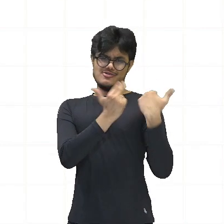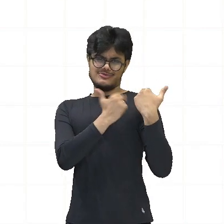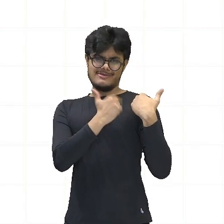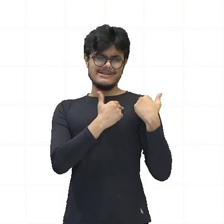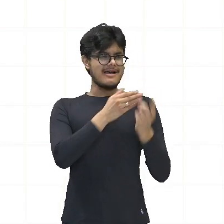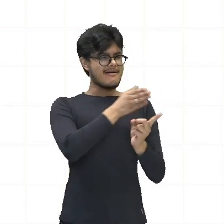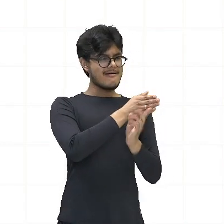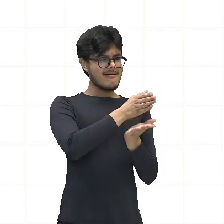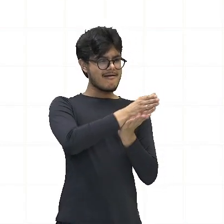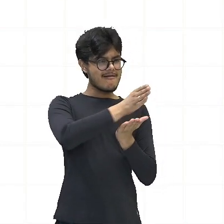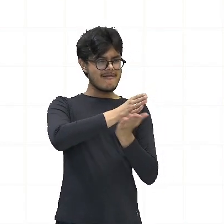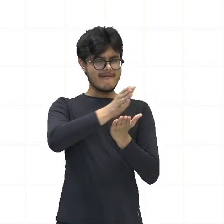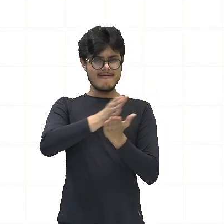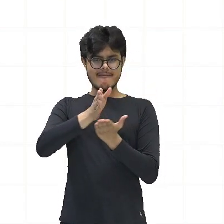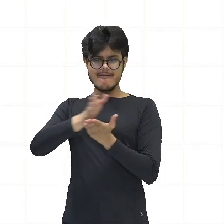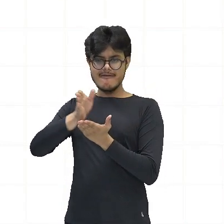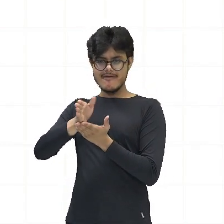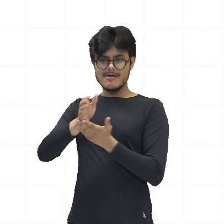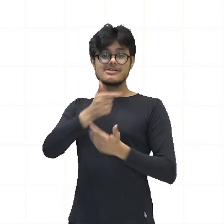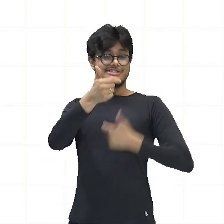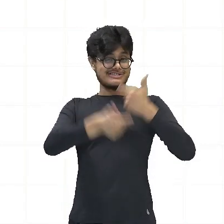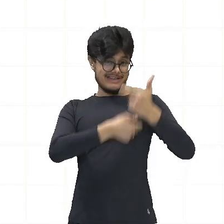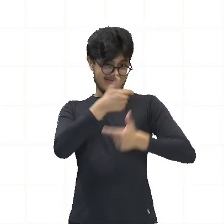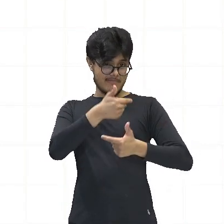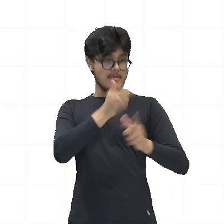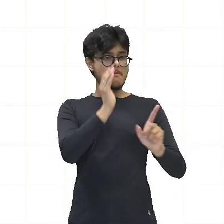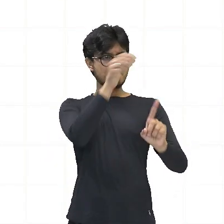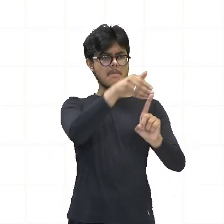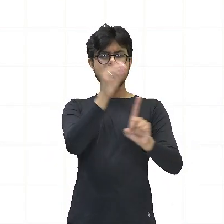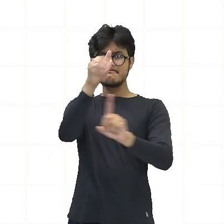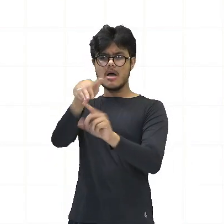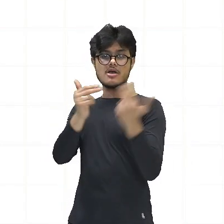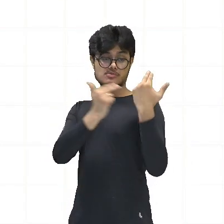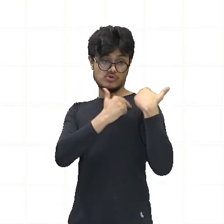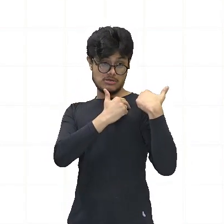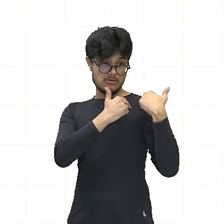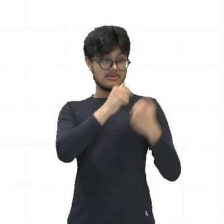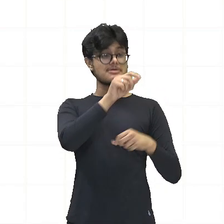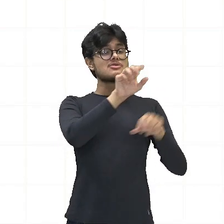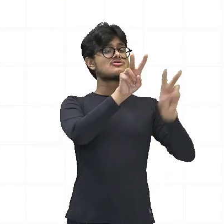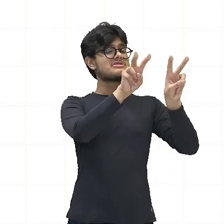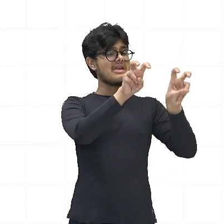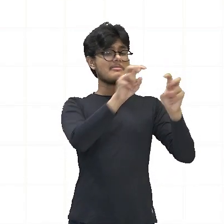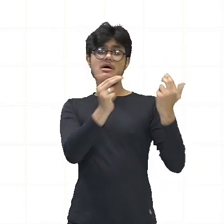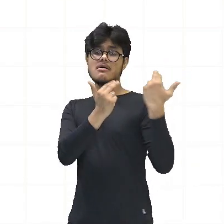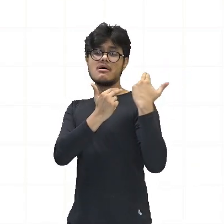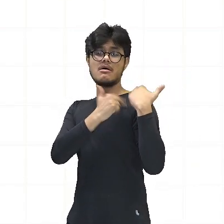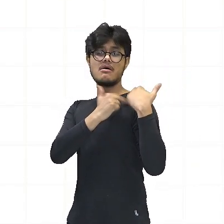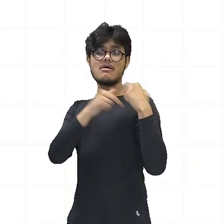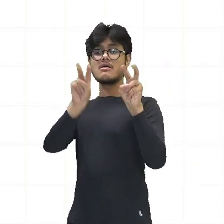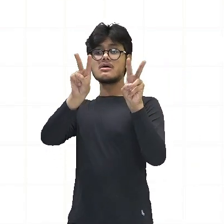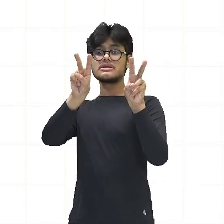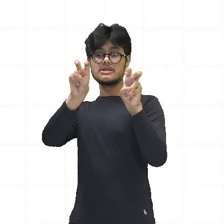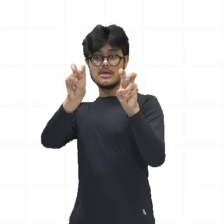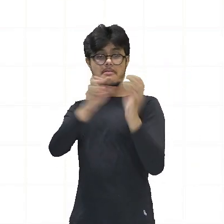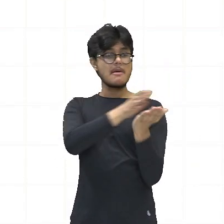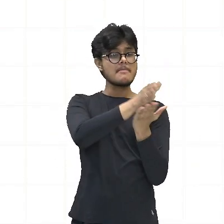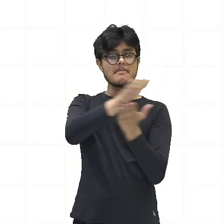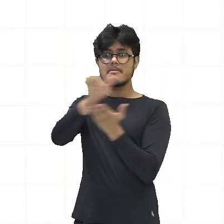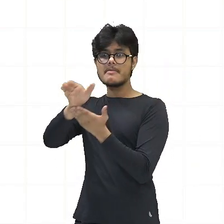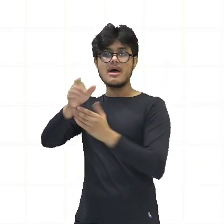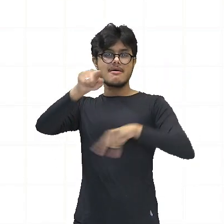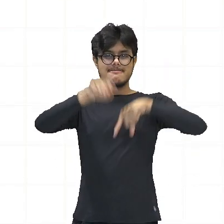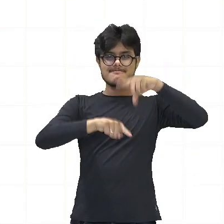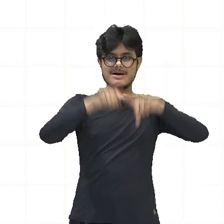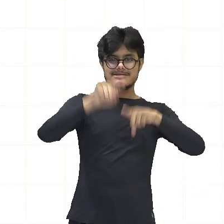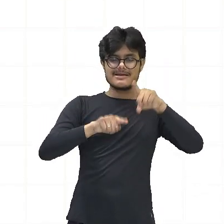Onde a mão de obra ela começou a se especializar, né? Então, as etapas de produção, elas